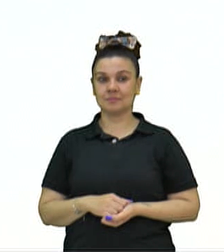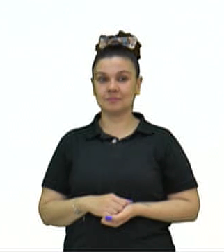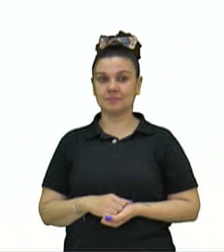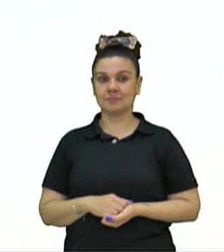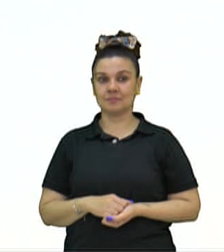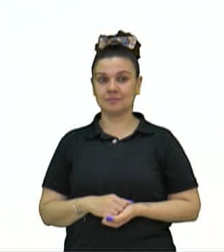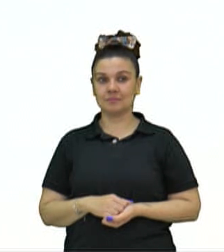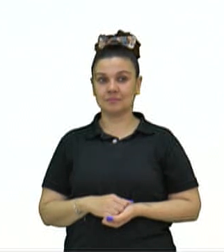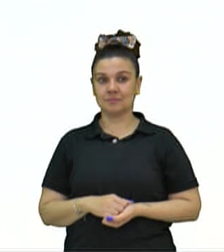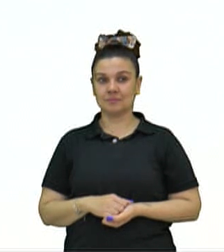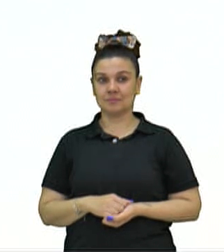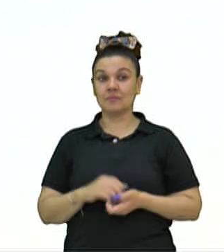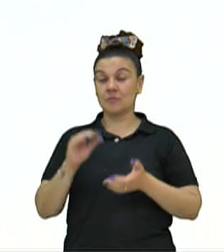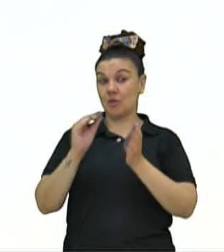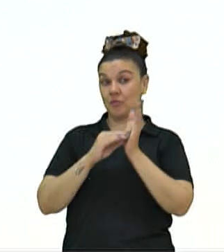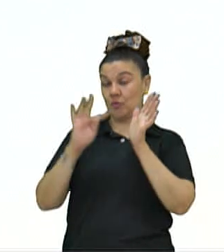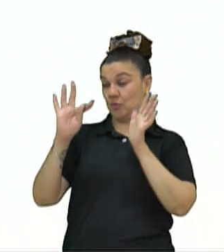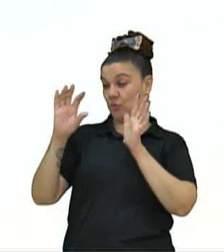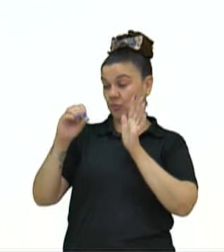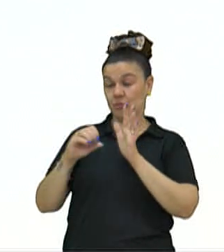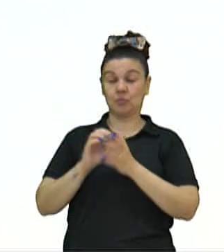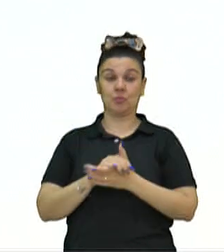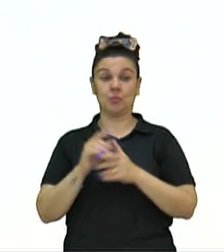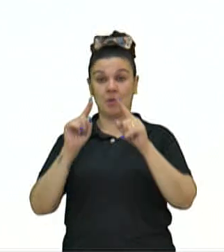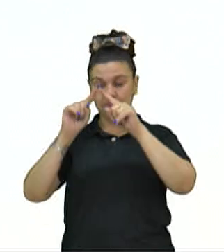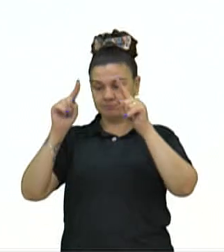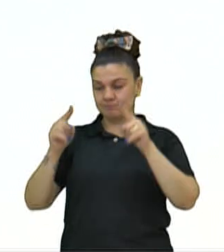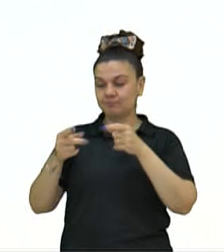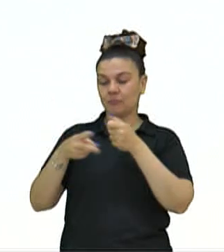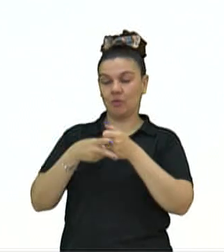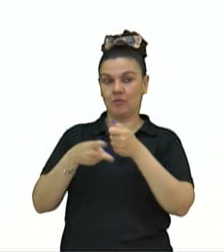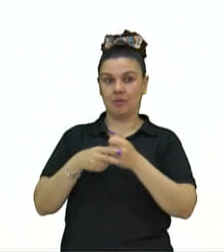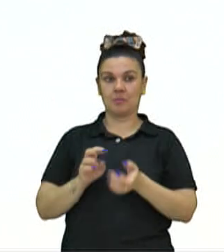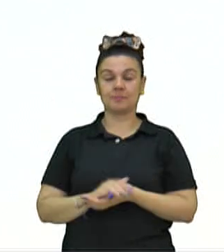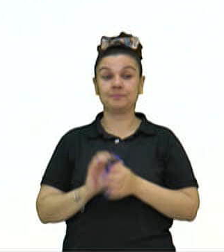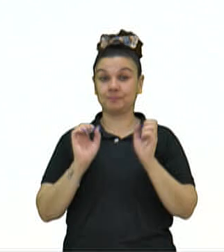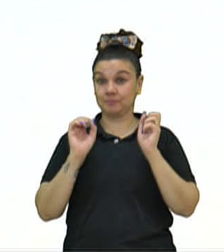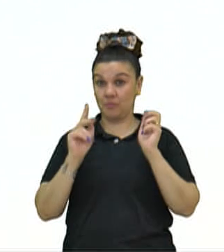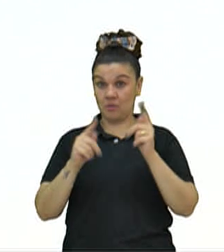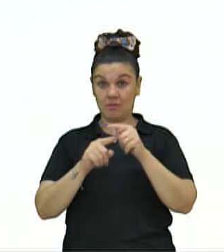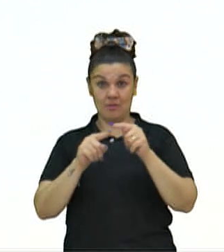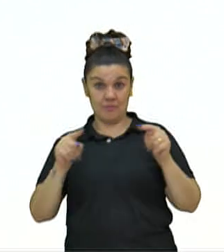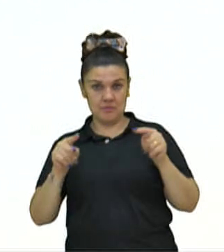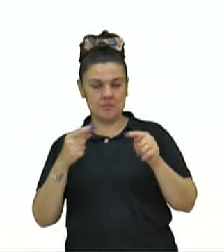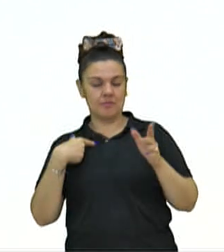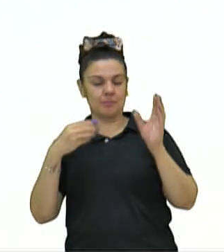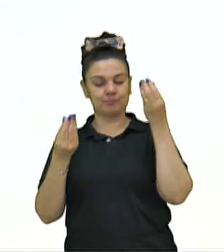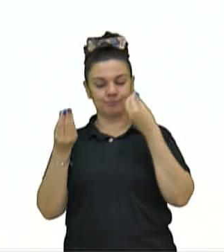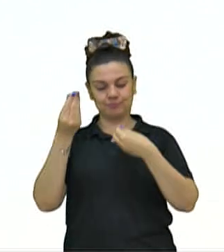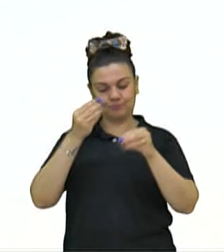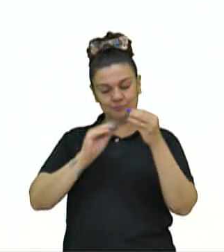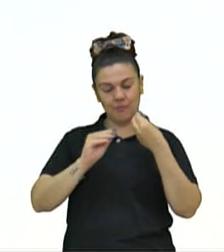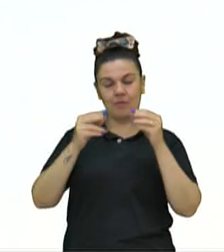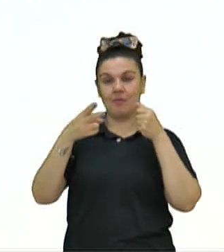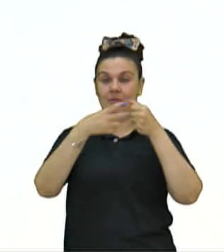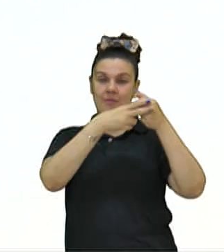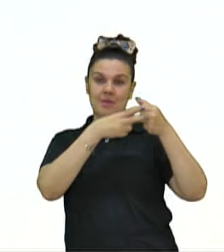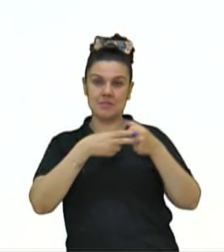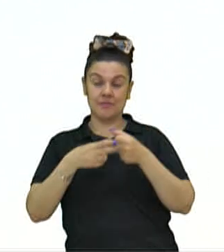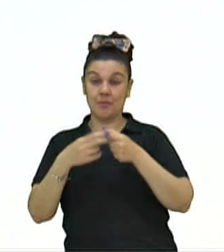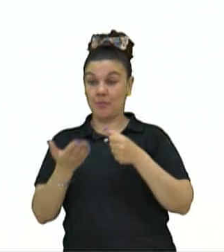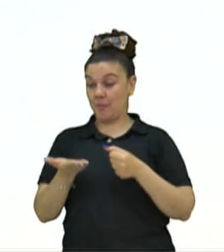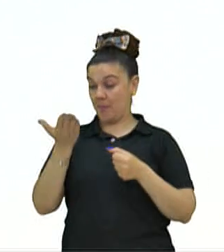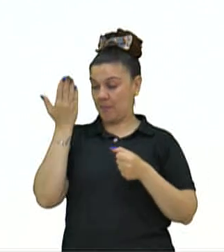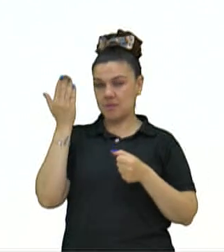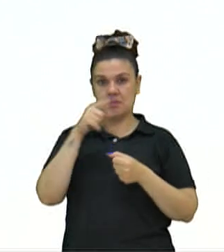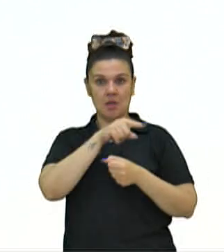enjoy, faltou to ali no meu verbo, the weather very much. Ok? Então, vamos colocar estes verbos no